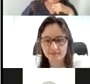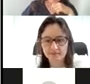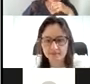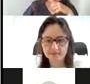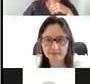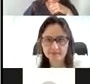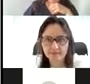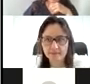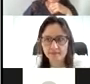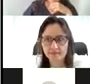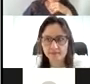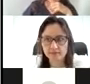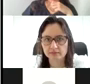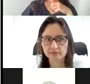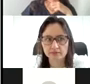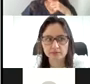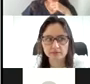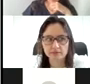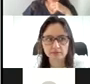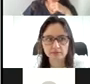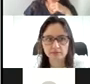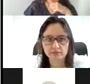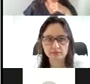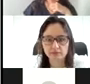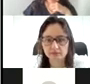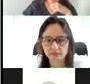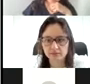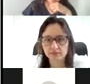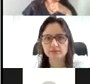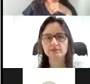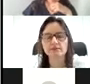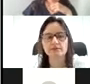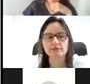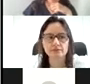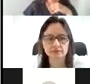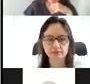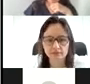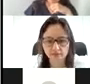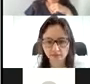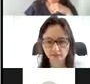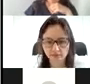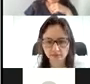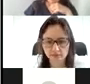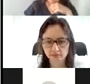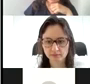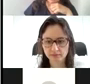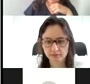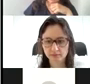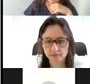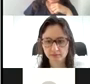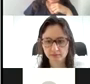Para ver direitinho. Ei, Rodrigo, tudo Rodrigo. certo, tudo certo. Eu vou te pedir só para você clicar no canto inferior direito, nessas